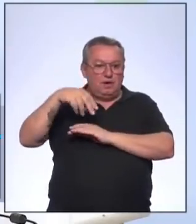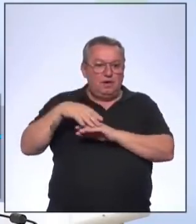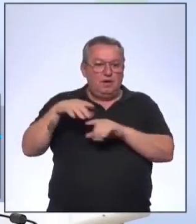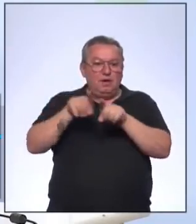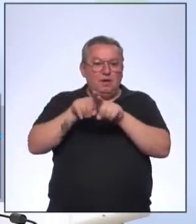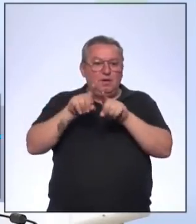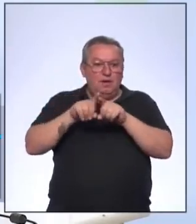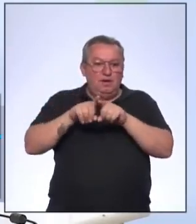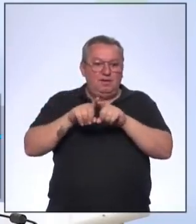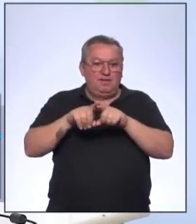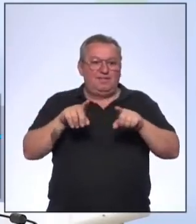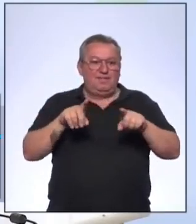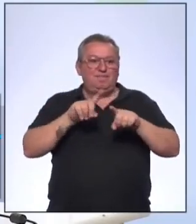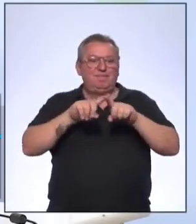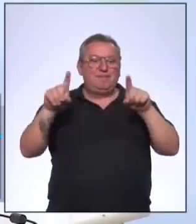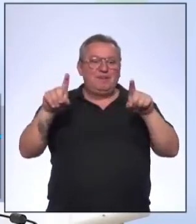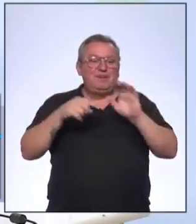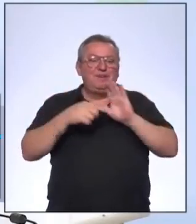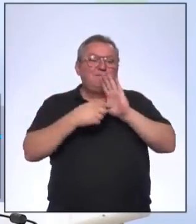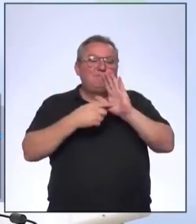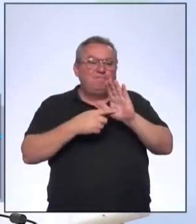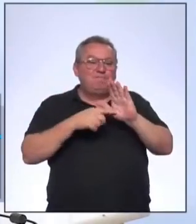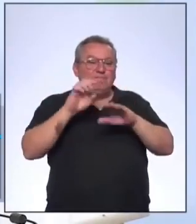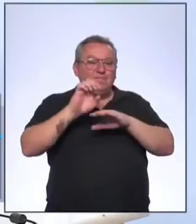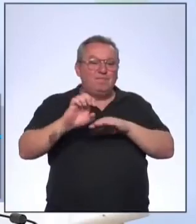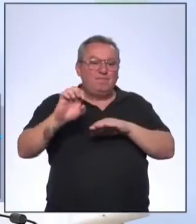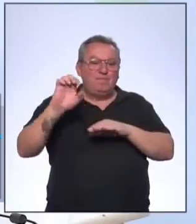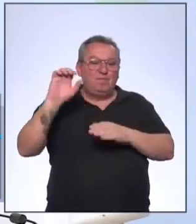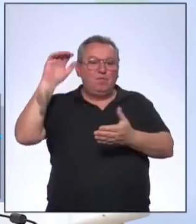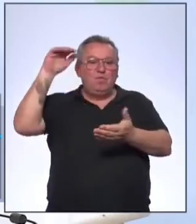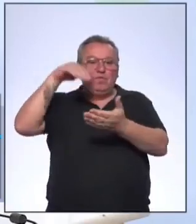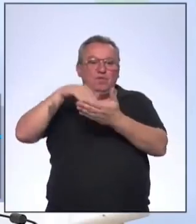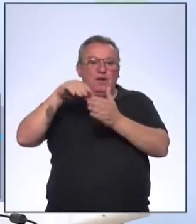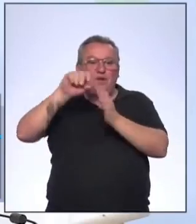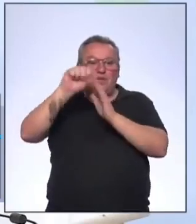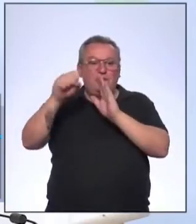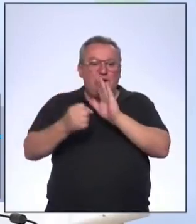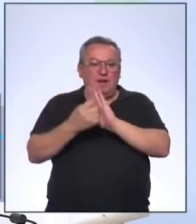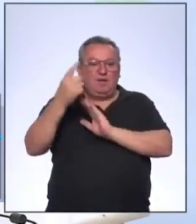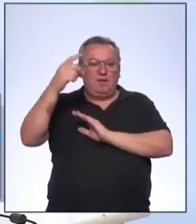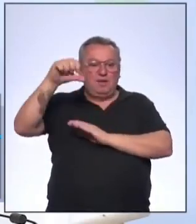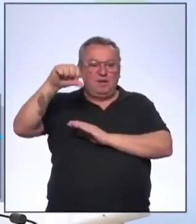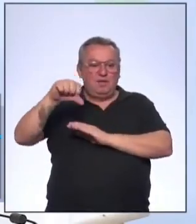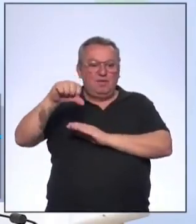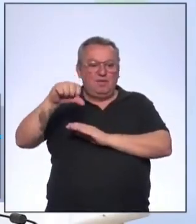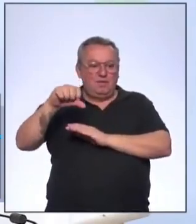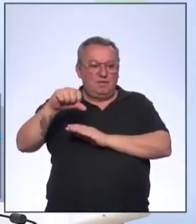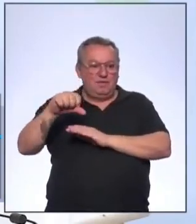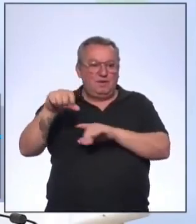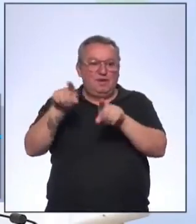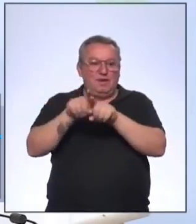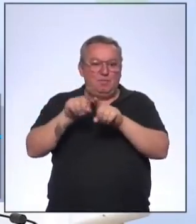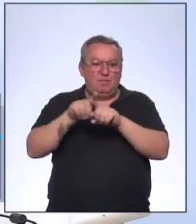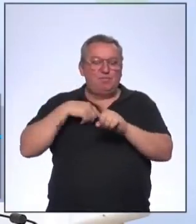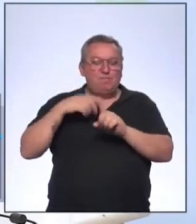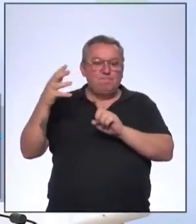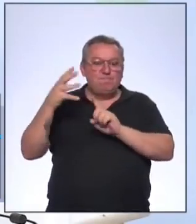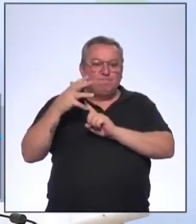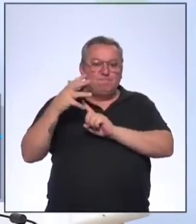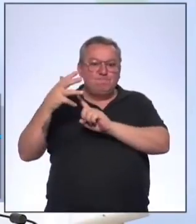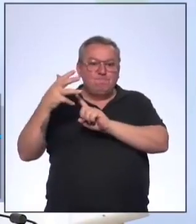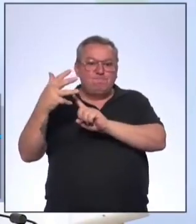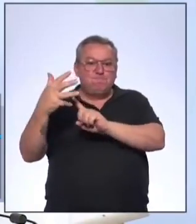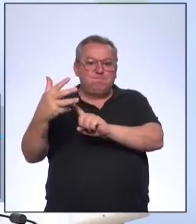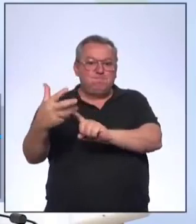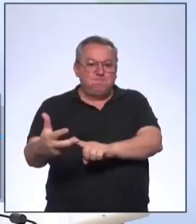para exportação, né, e também aparece a borracha no final do século XIX, né, que acaba também atraindo muitas pessoas